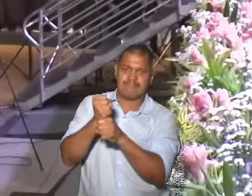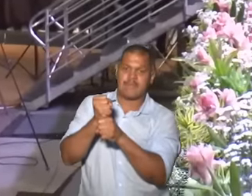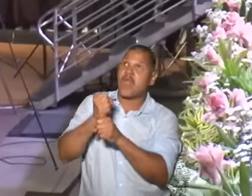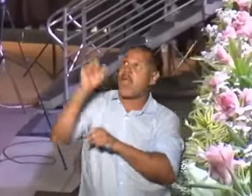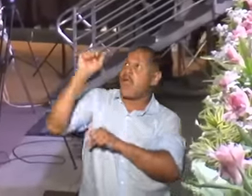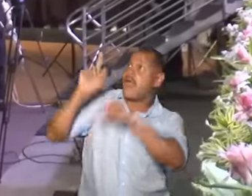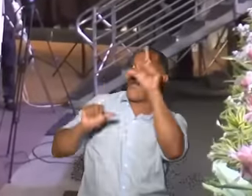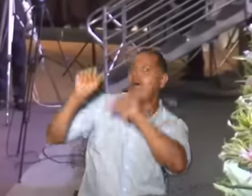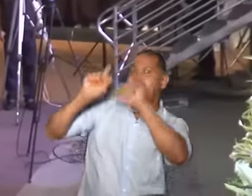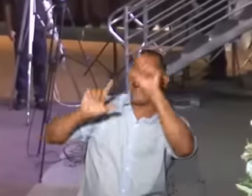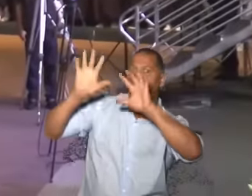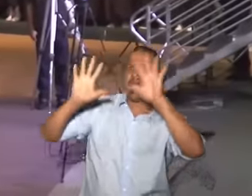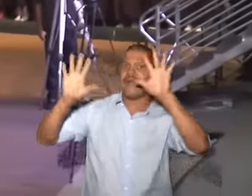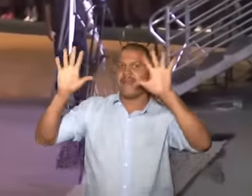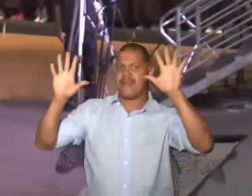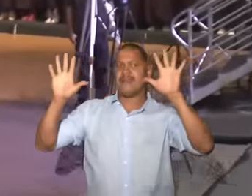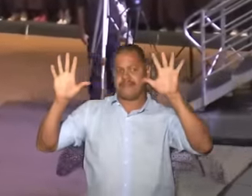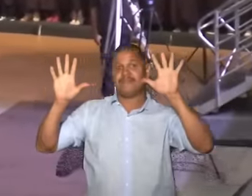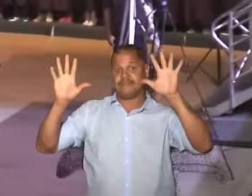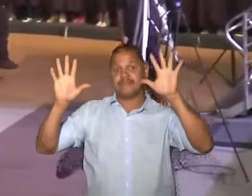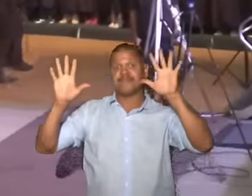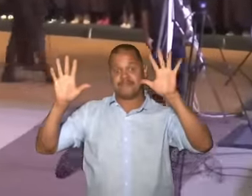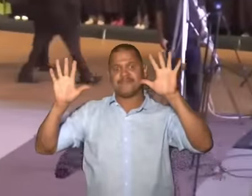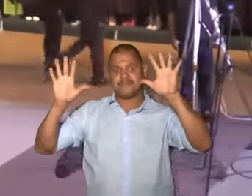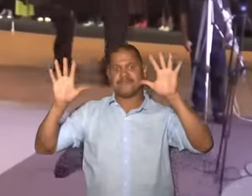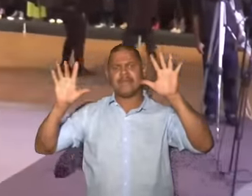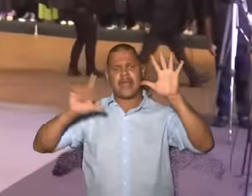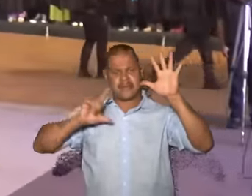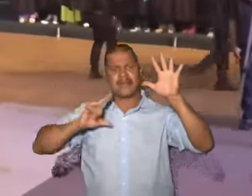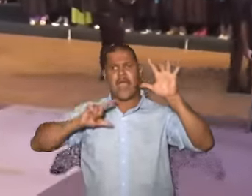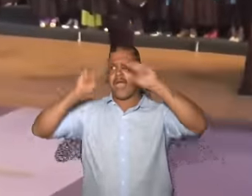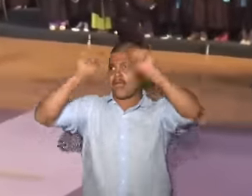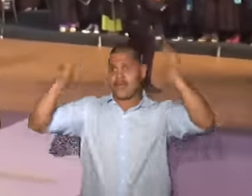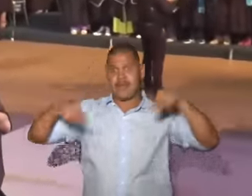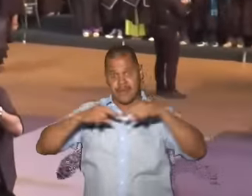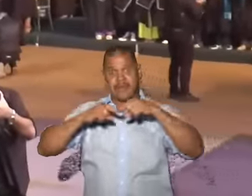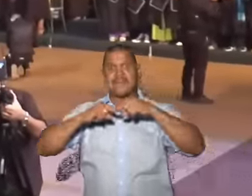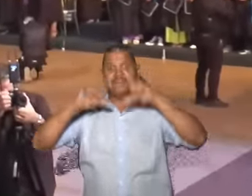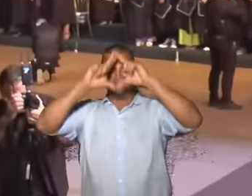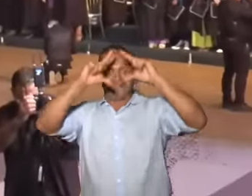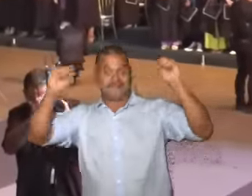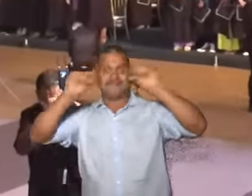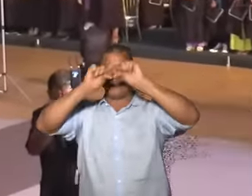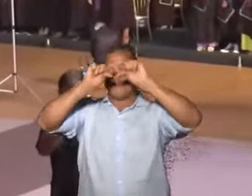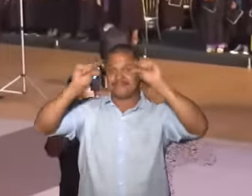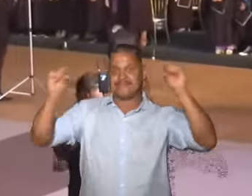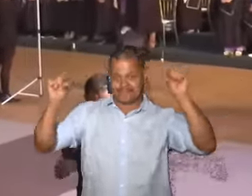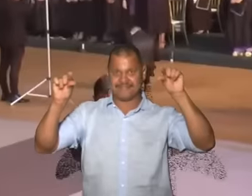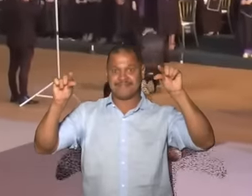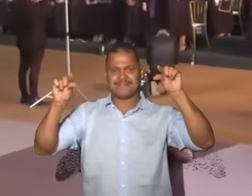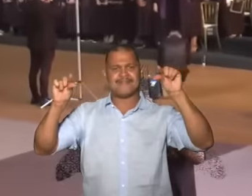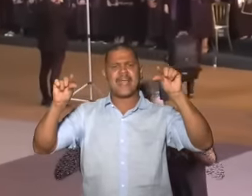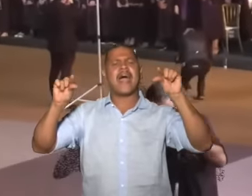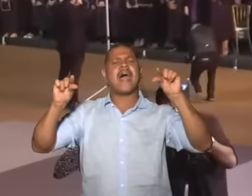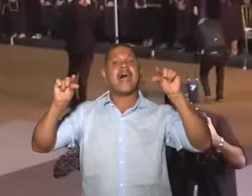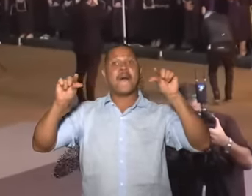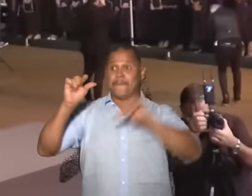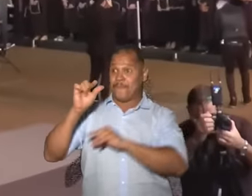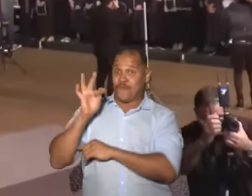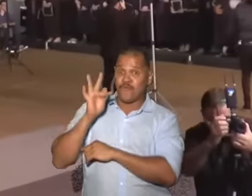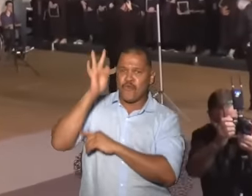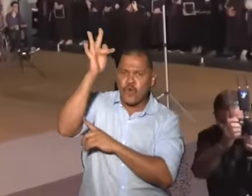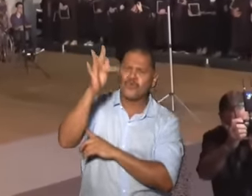ostentas estrelados, rediga o verde louro dessa flâmula, paz